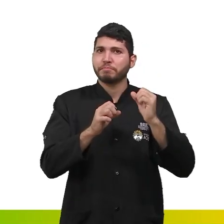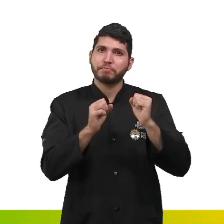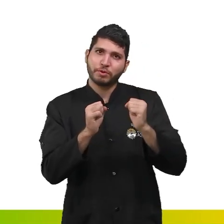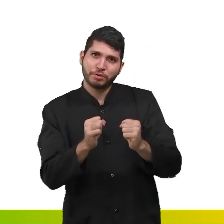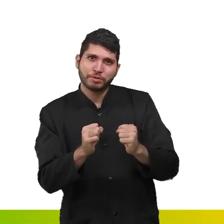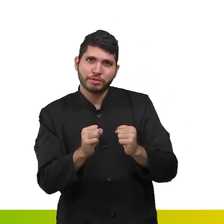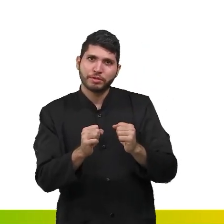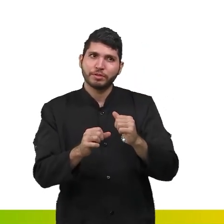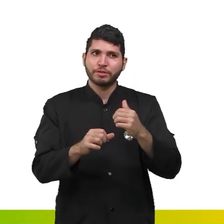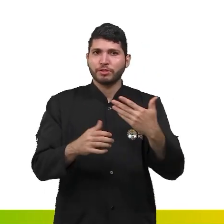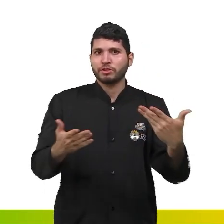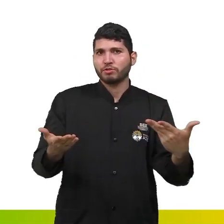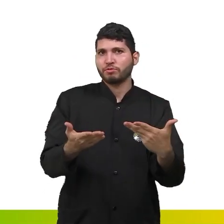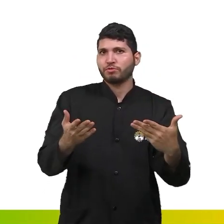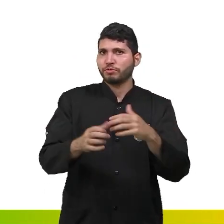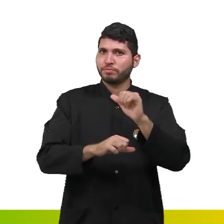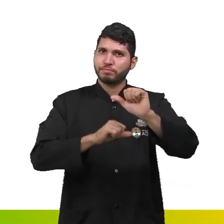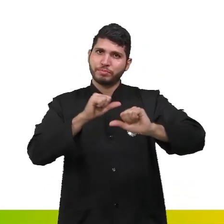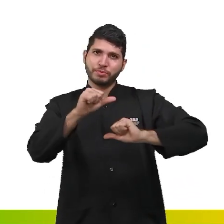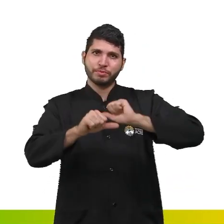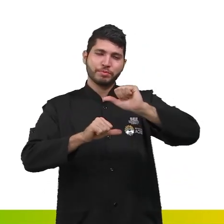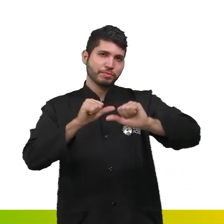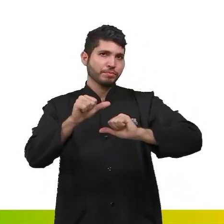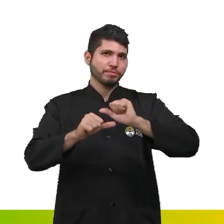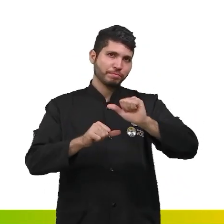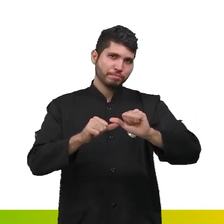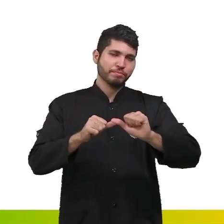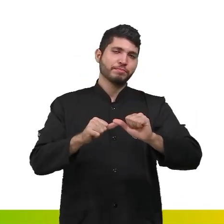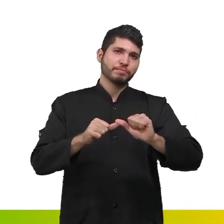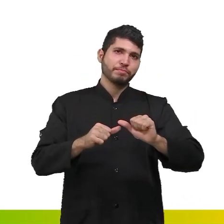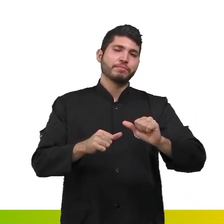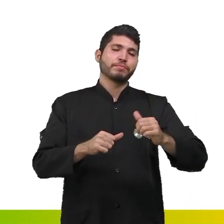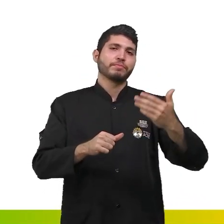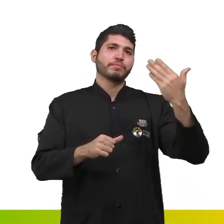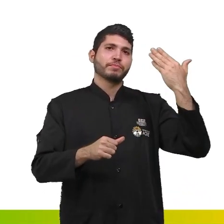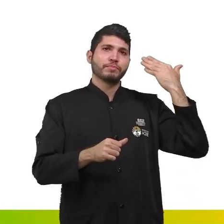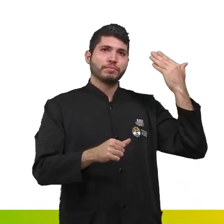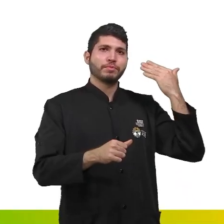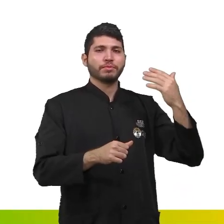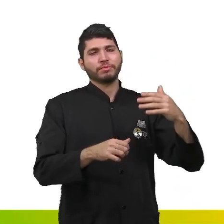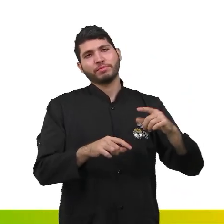Ah, professor, coloca outro verbo aí, coloca o verbo cantar. Então, vamos lá, verbo cantar.